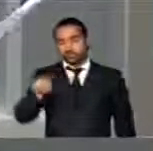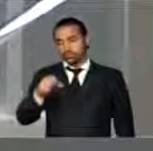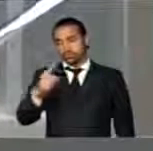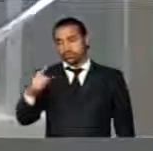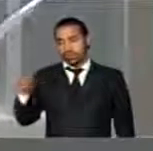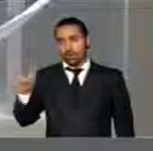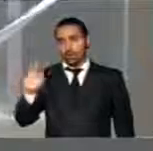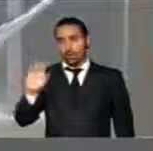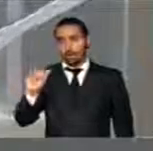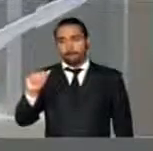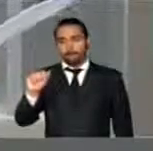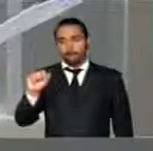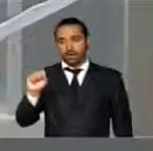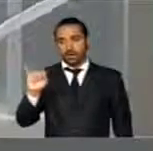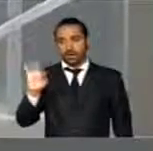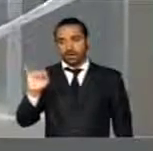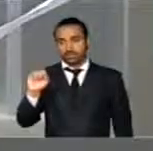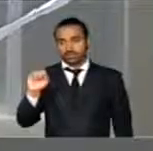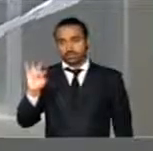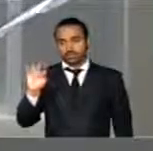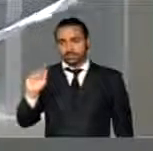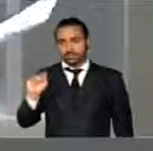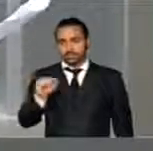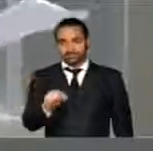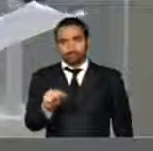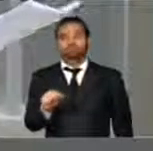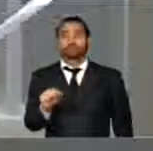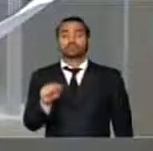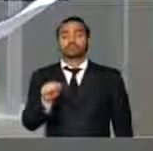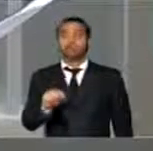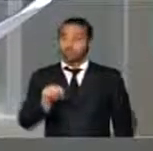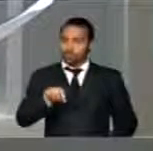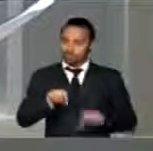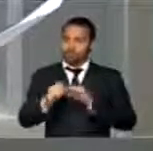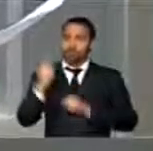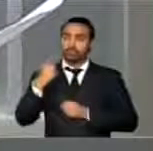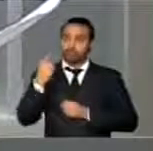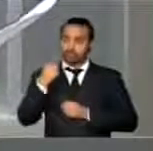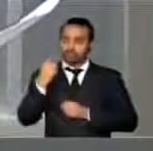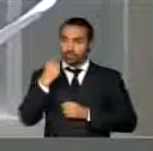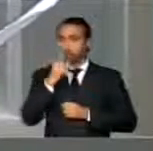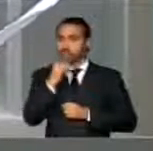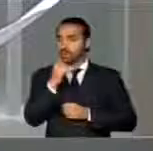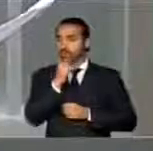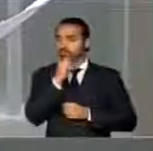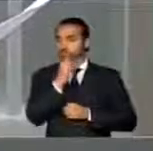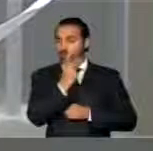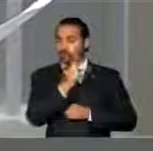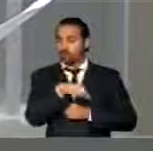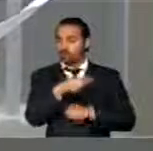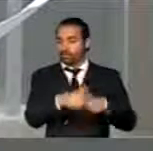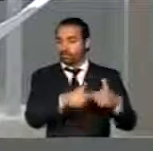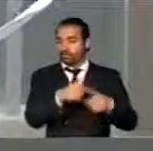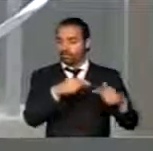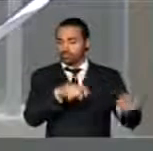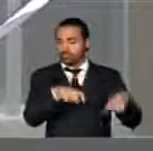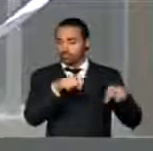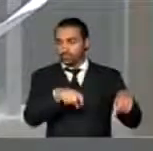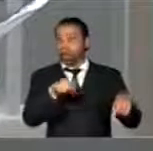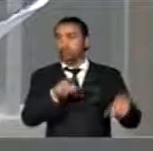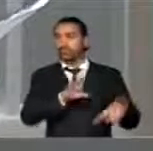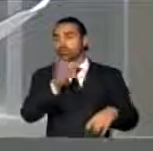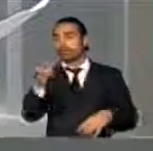Batista. Deputado Batista, como era conhecido, advogado, filho de camponeses sem terra, foi para